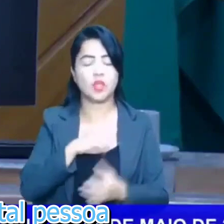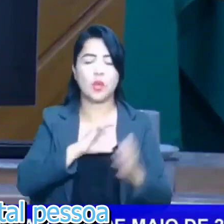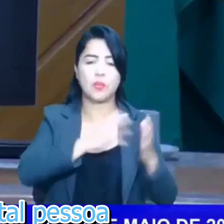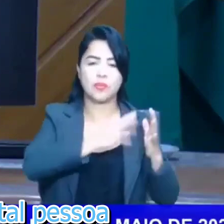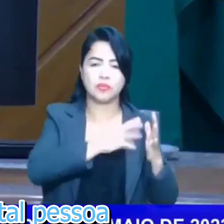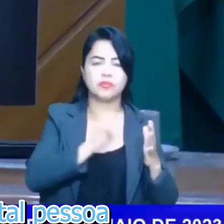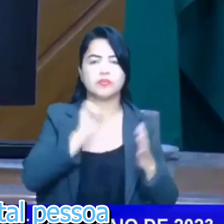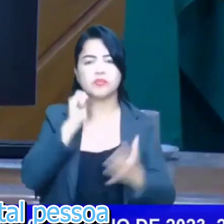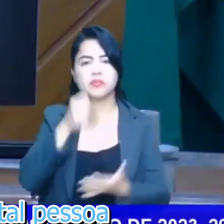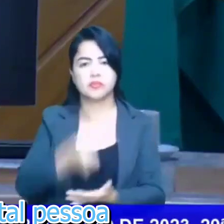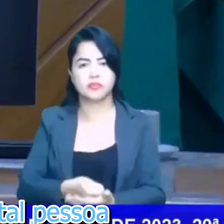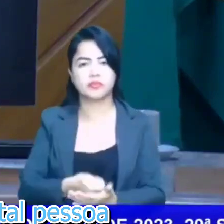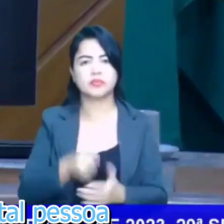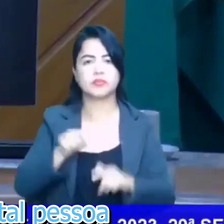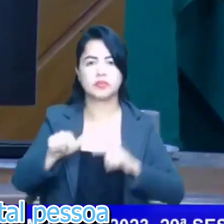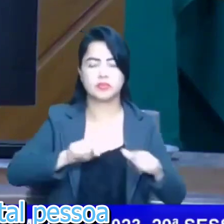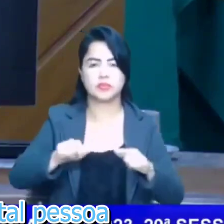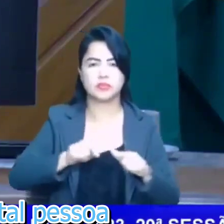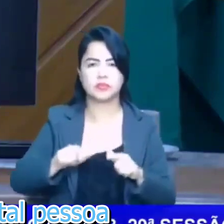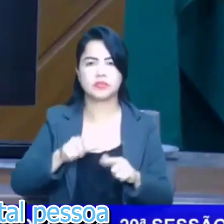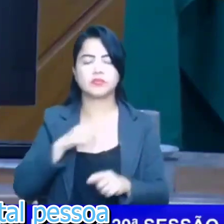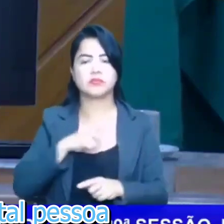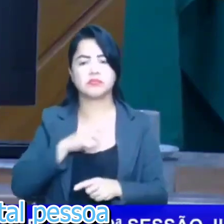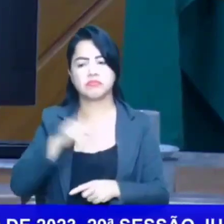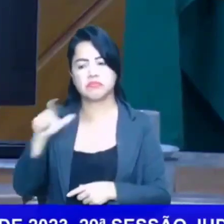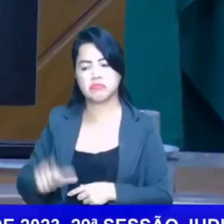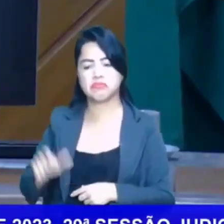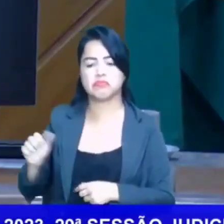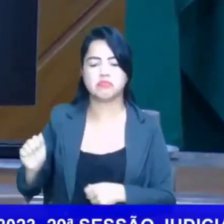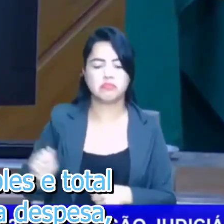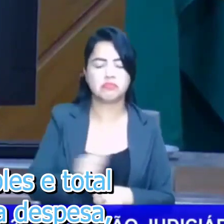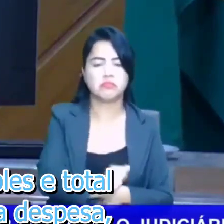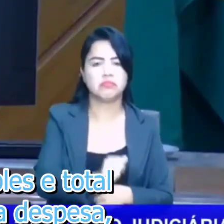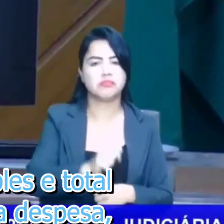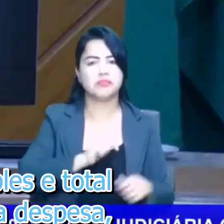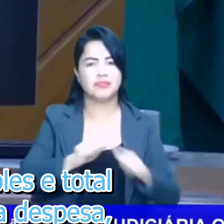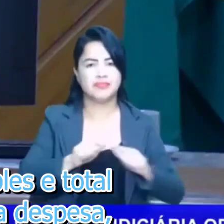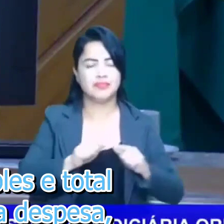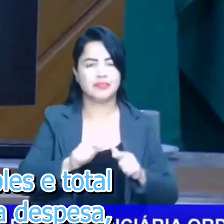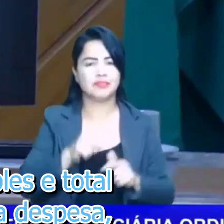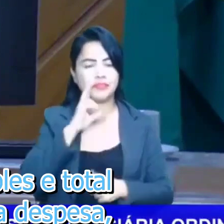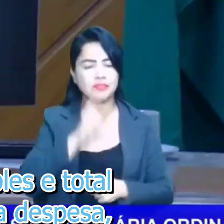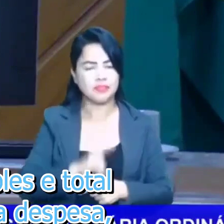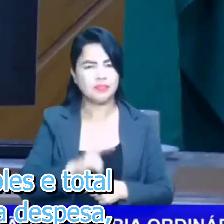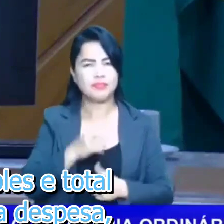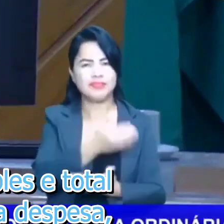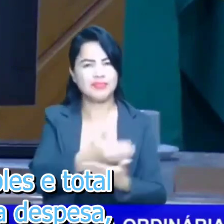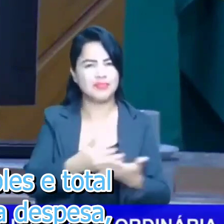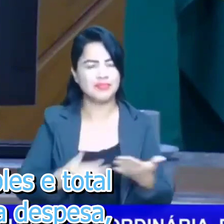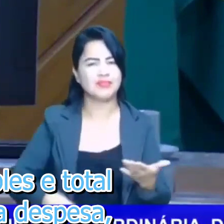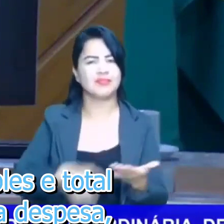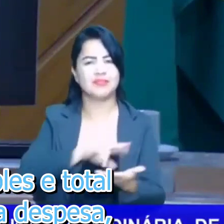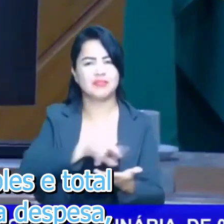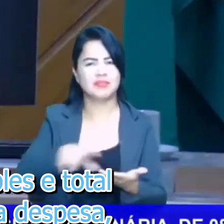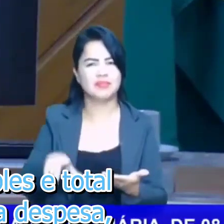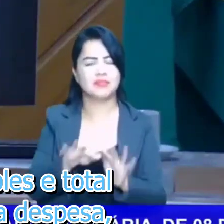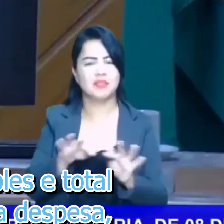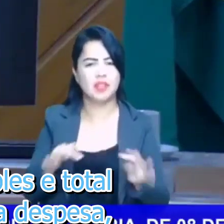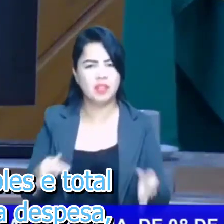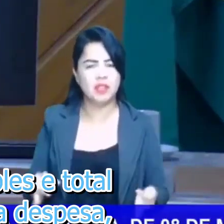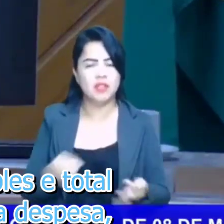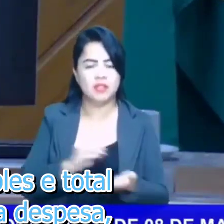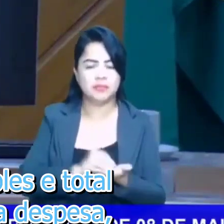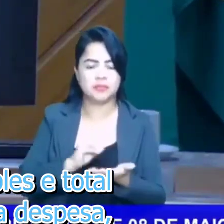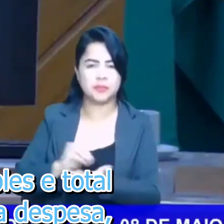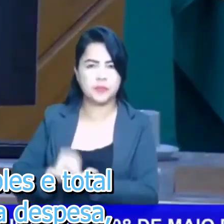pagou, que é um serviço prestado por tal pessoa. O que se vê em muitas prestações de contas é uma simples e total ausência